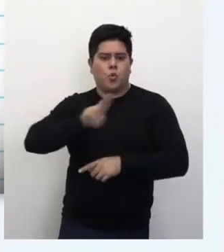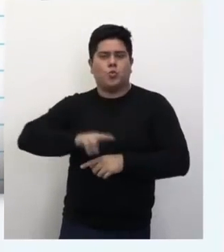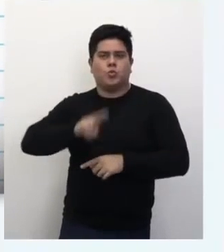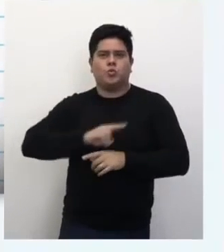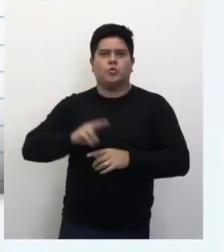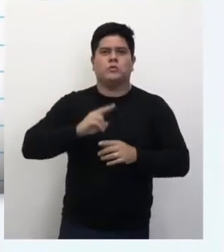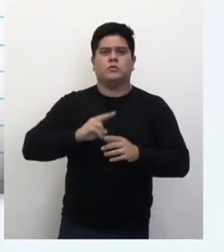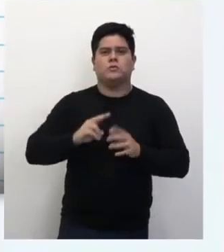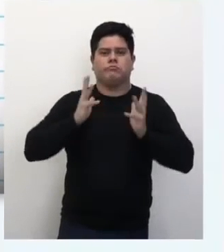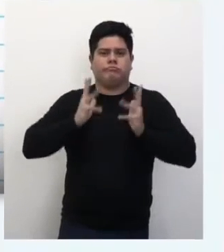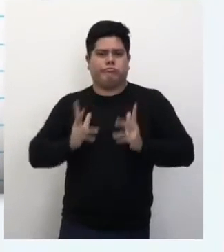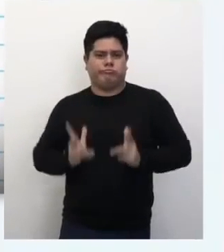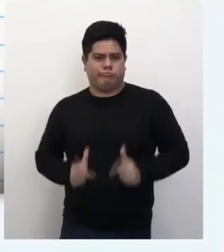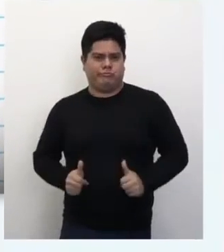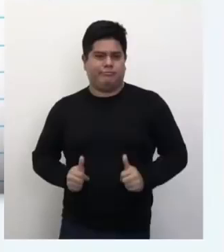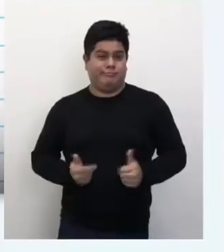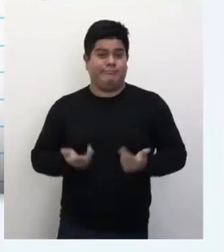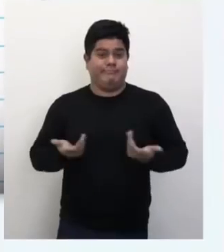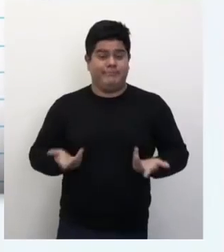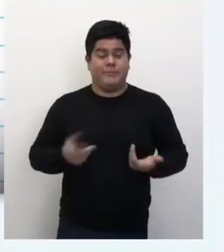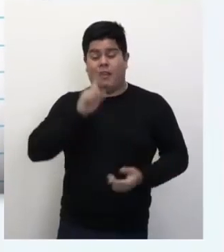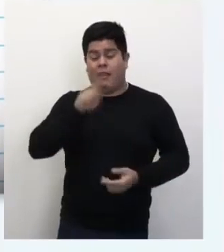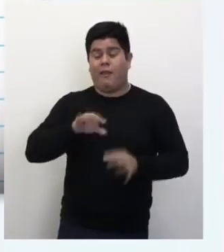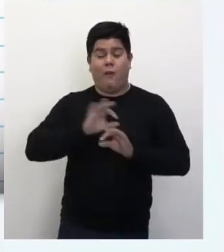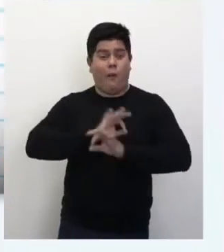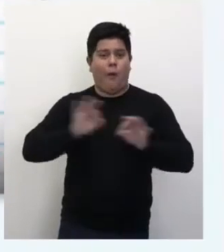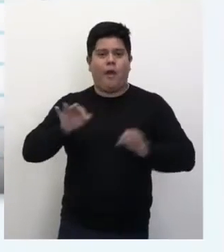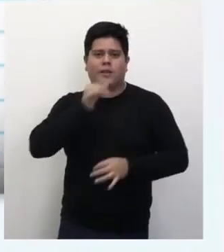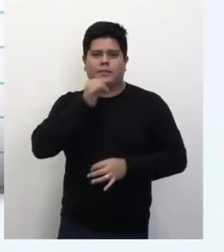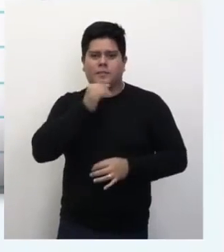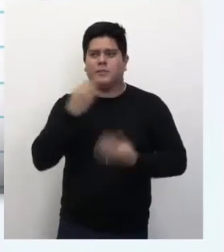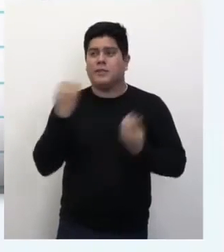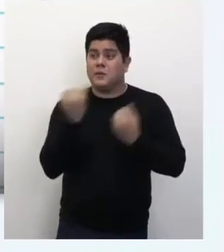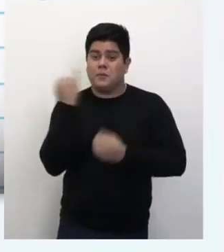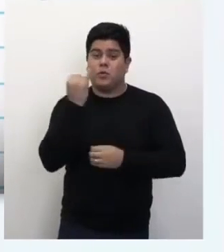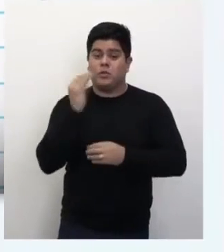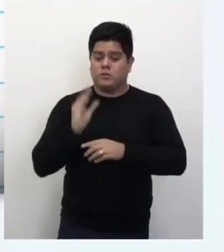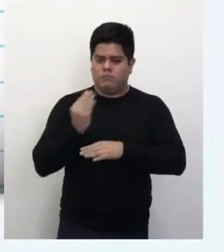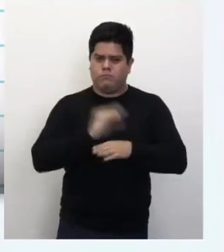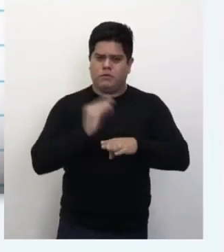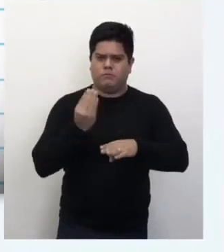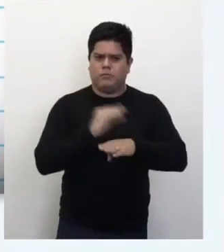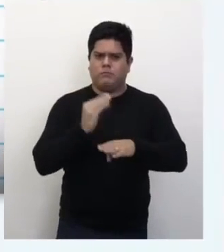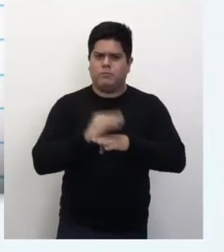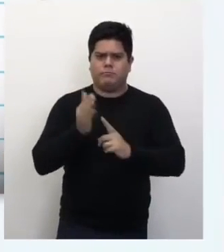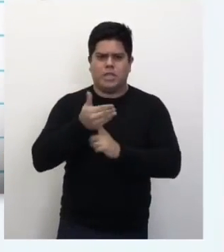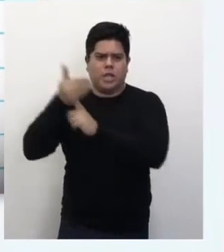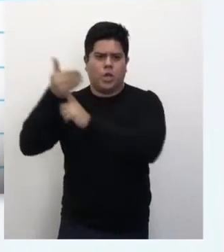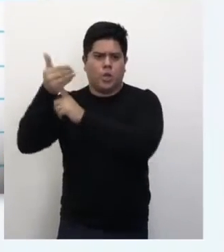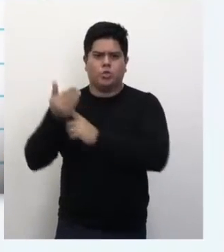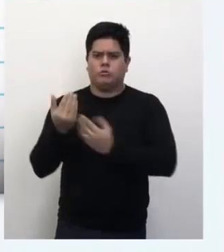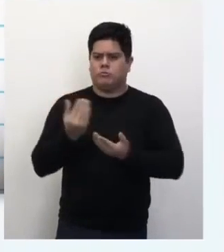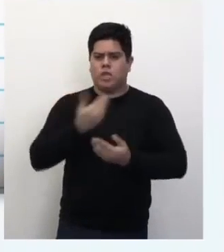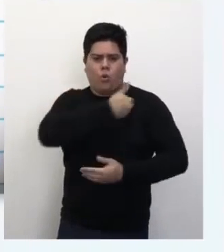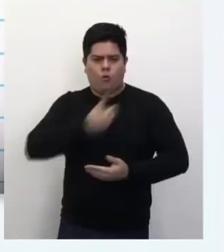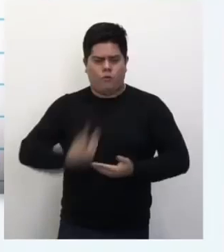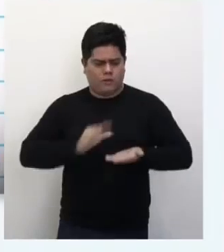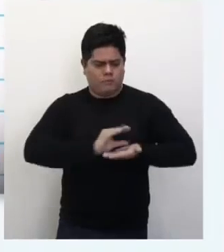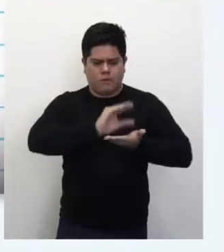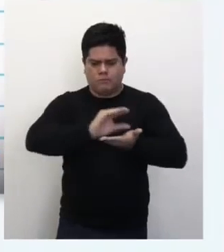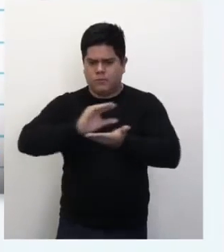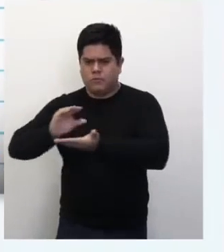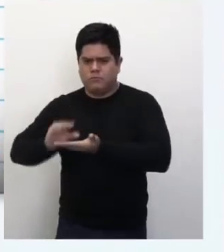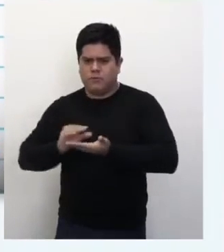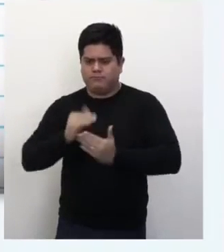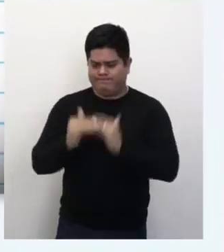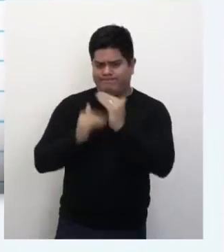limpos. Esse é um ótimo exemplo da importância de investir em inovação. Aumentar os investimentos público e privado em inovação